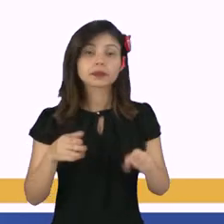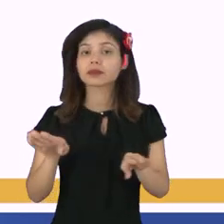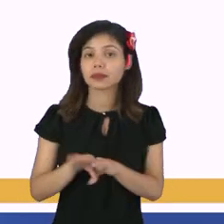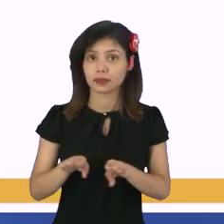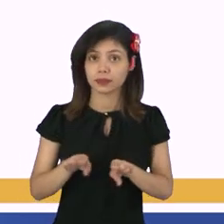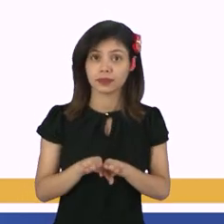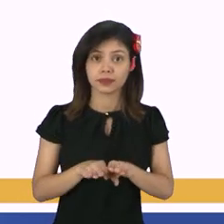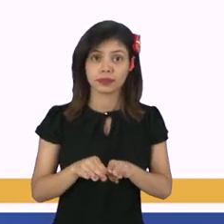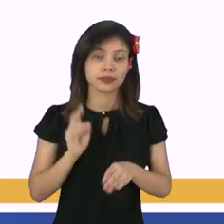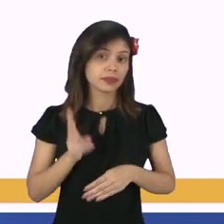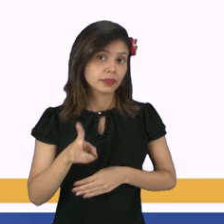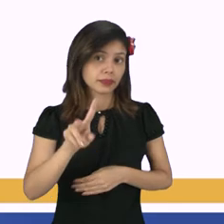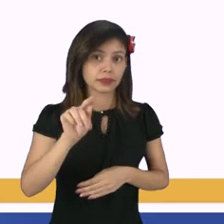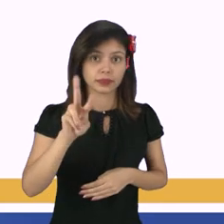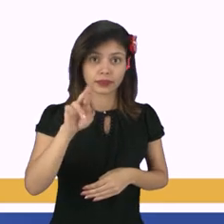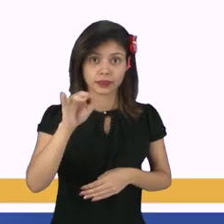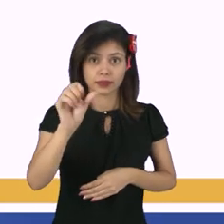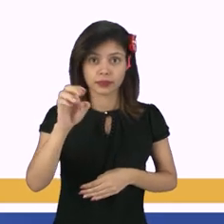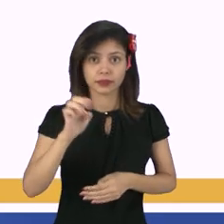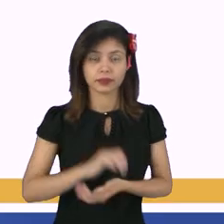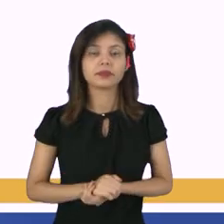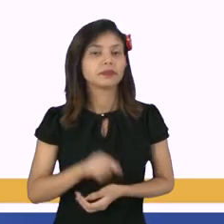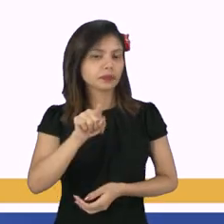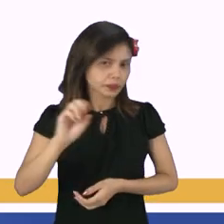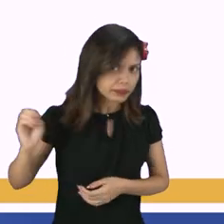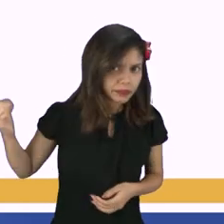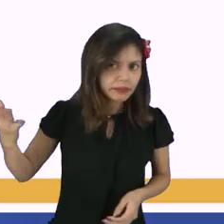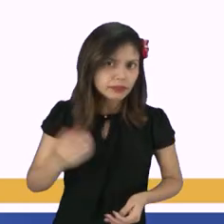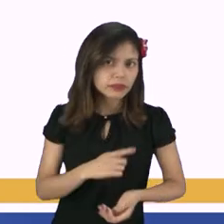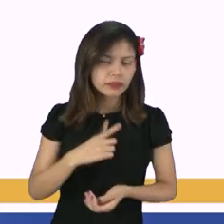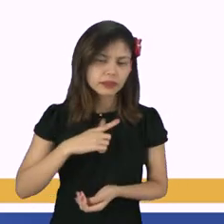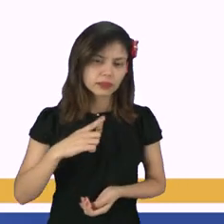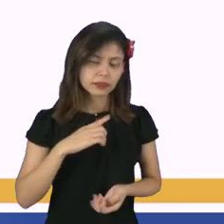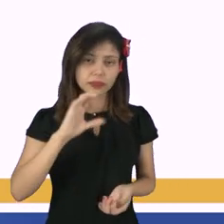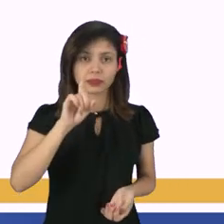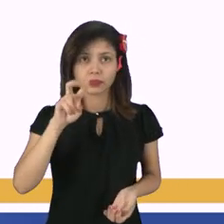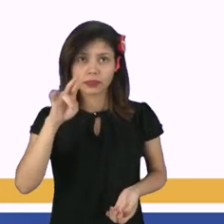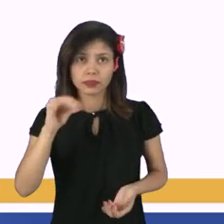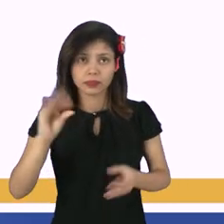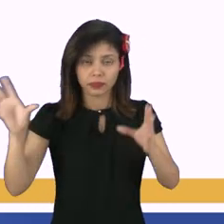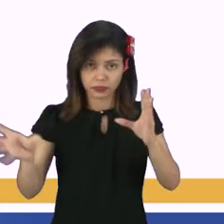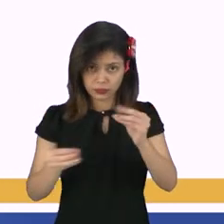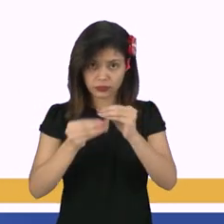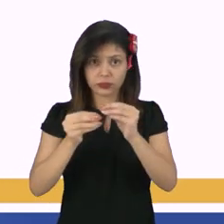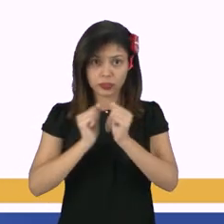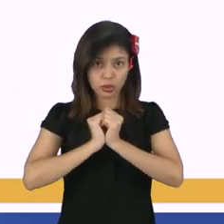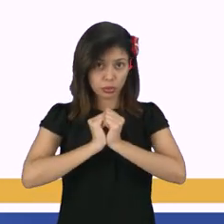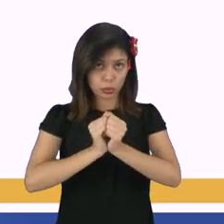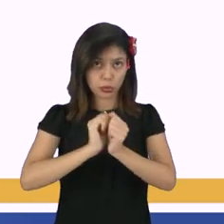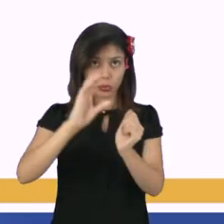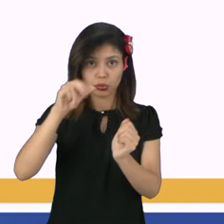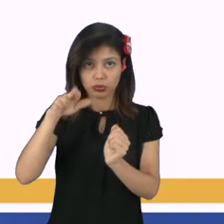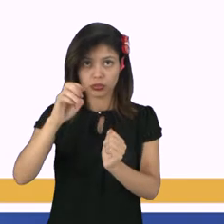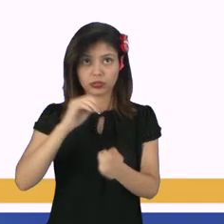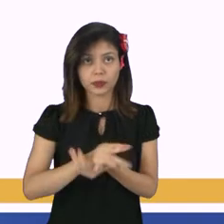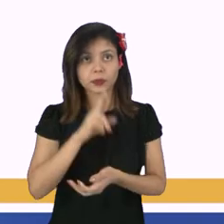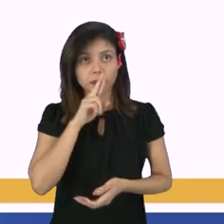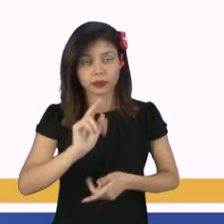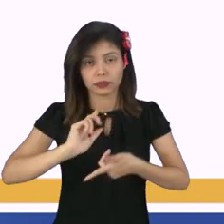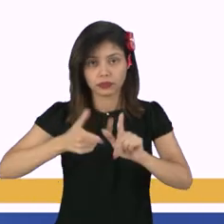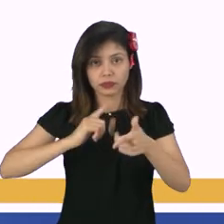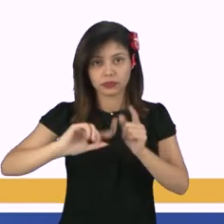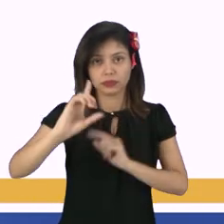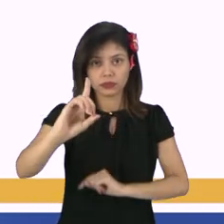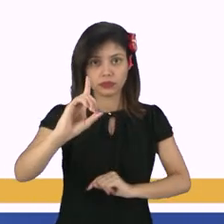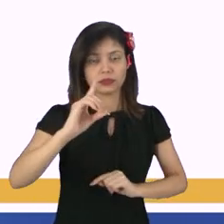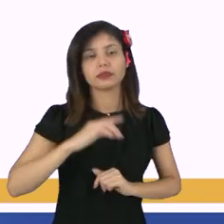para Esse verso nós vamos assim Então nesse caso nós temos um cilindro acoplado junto com Cone então a resposta seria